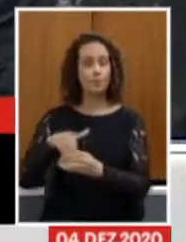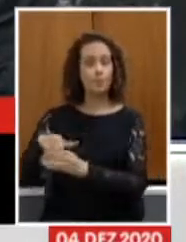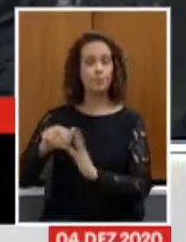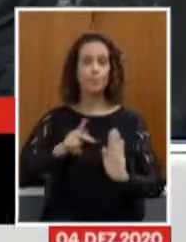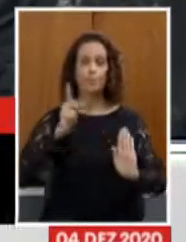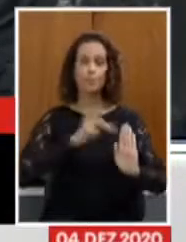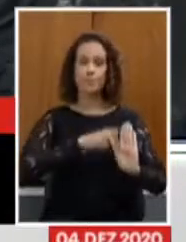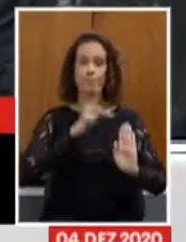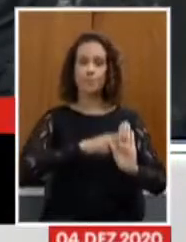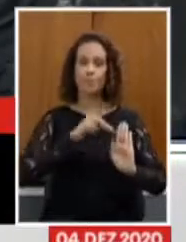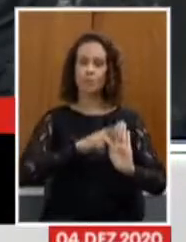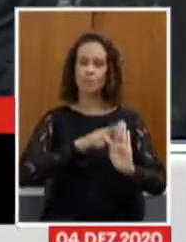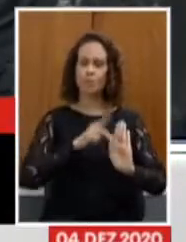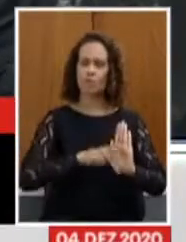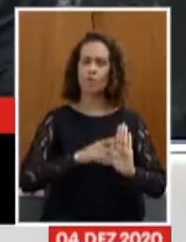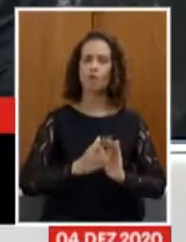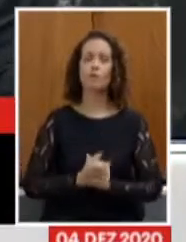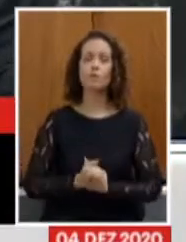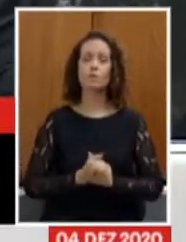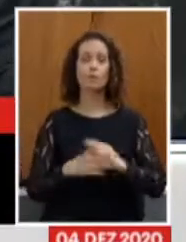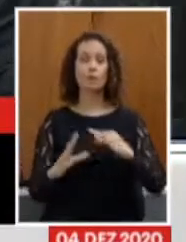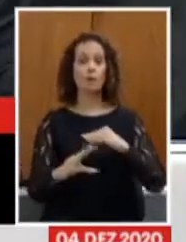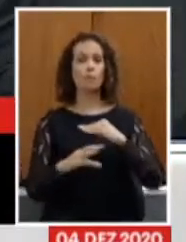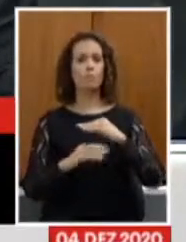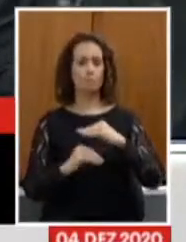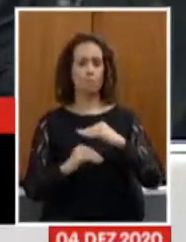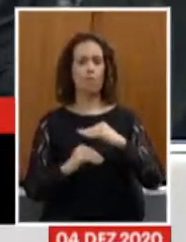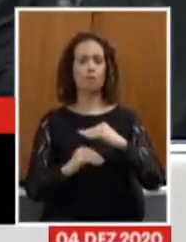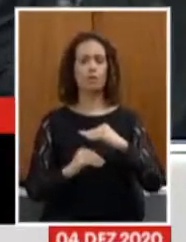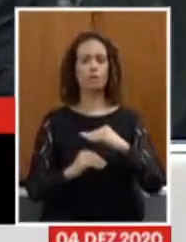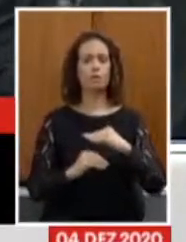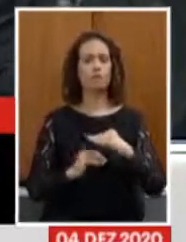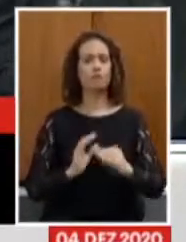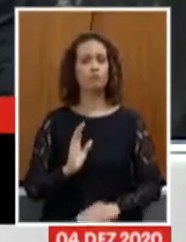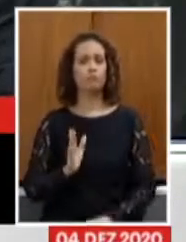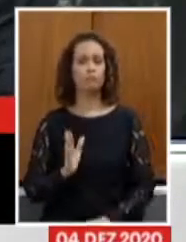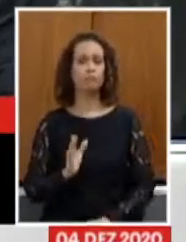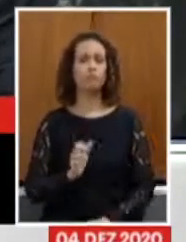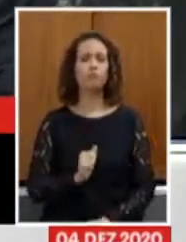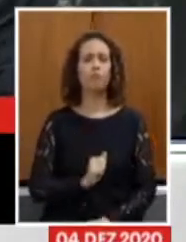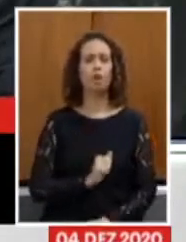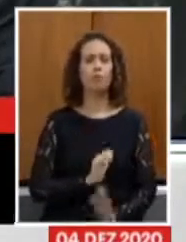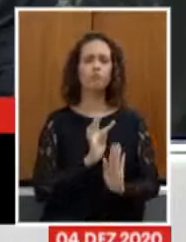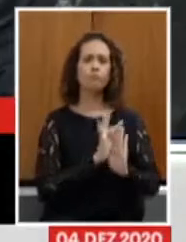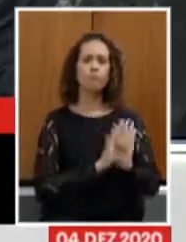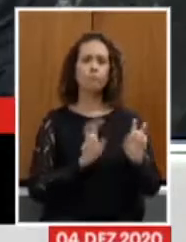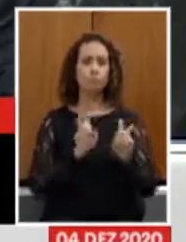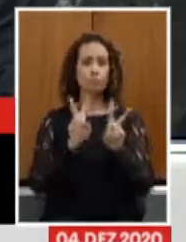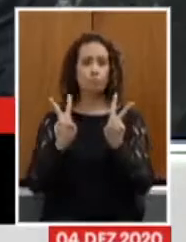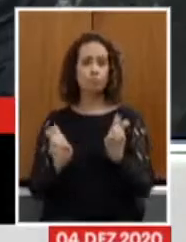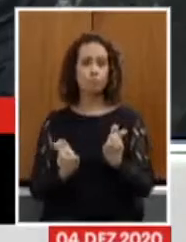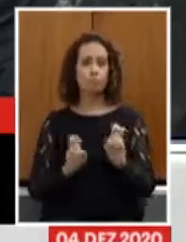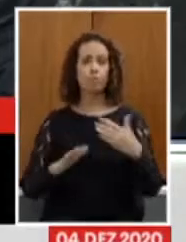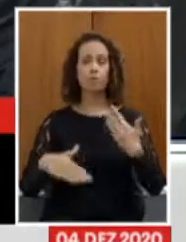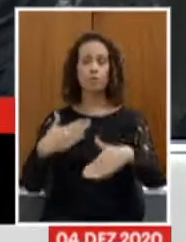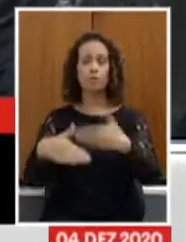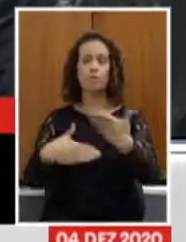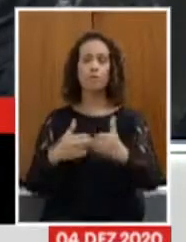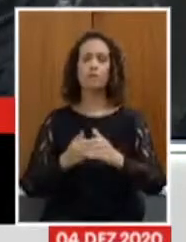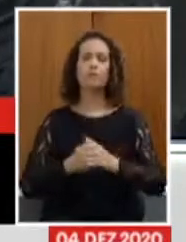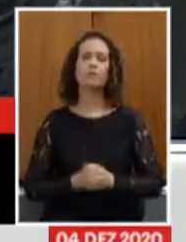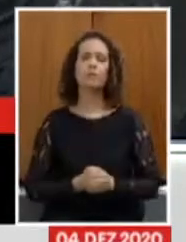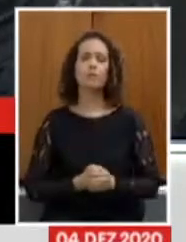projeto, salvo emendas. A presidência vai submeter a matéria à votação pelo processo nominal por meio